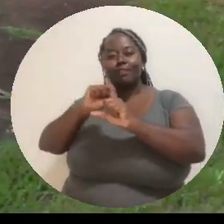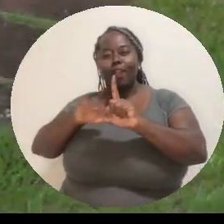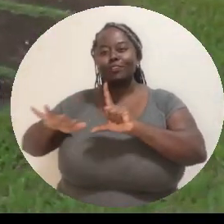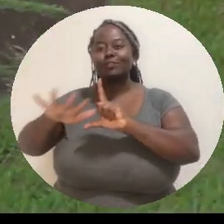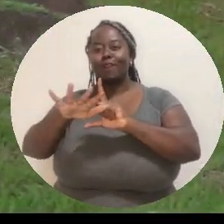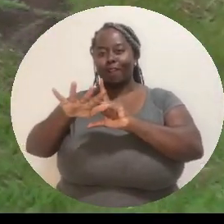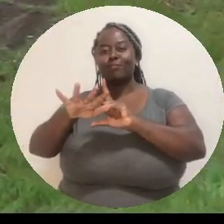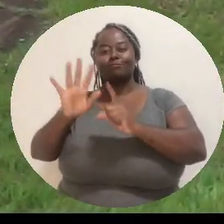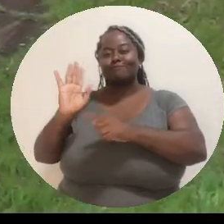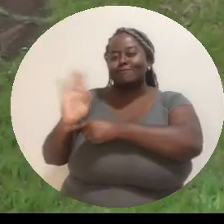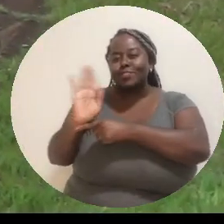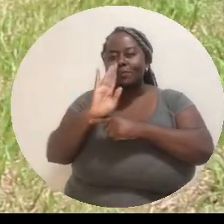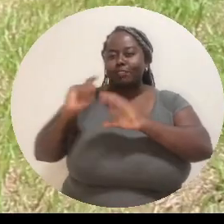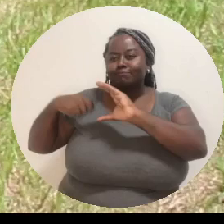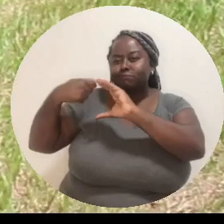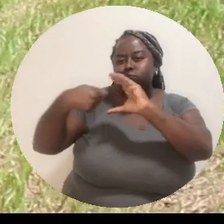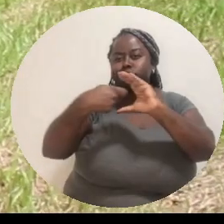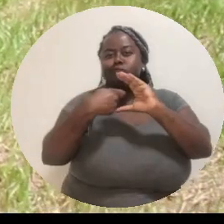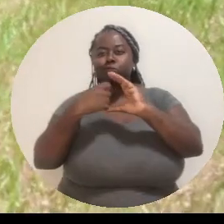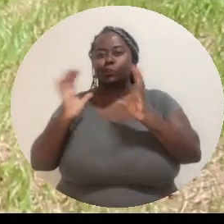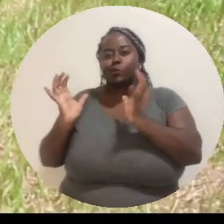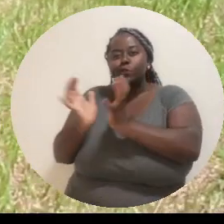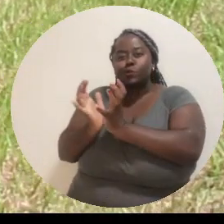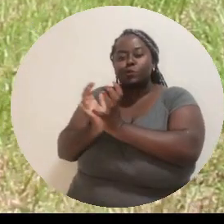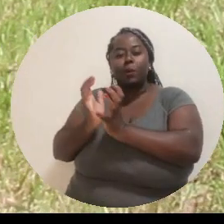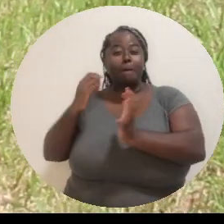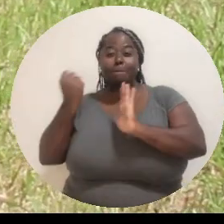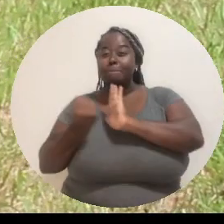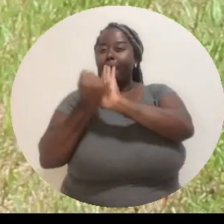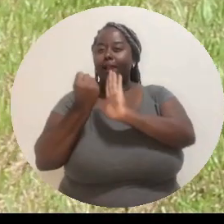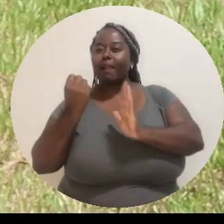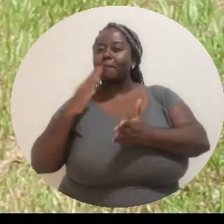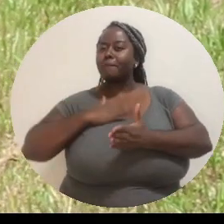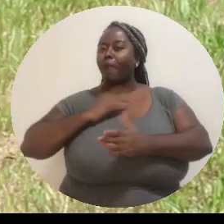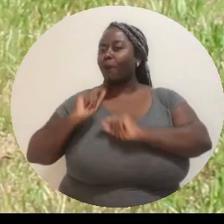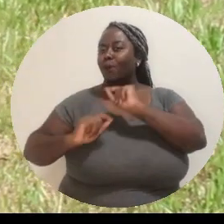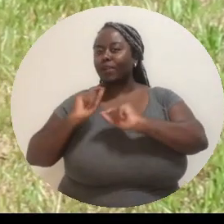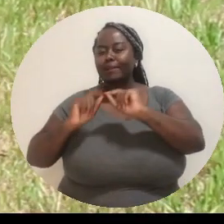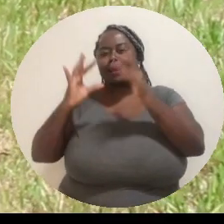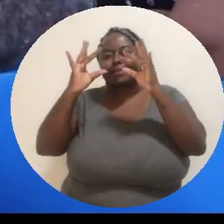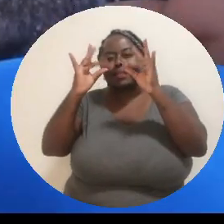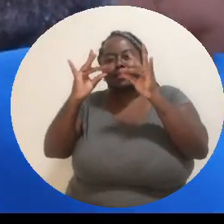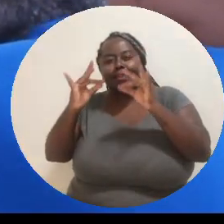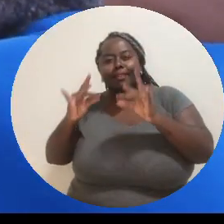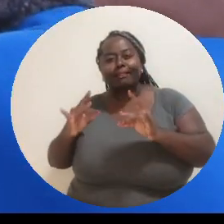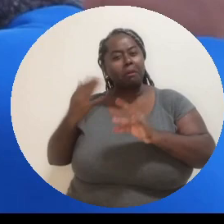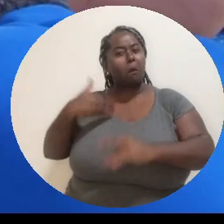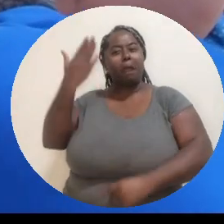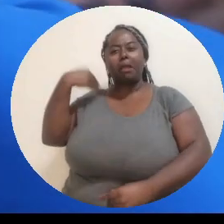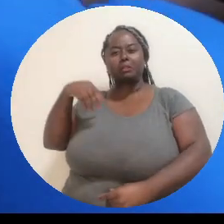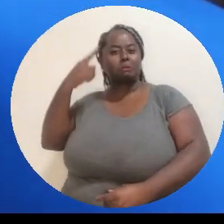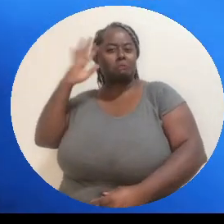mesmo com a galera. Algo que me marcou na realidade foi os detalhes que sequer passavam pela minha cabeça. Por exemplo, a função